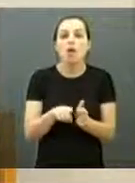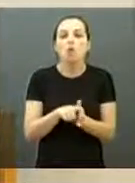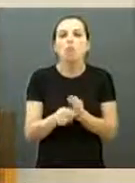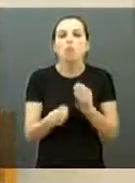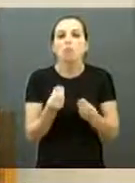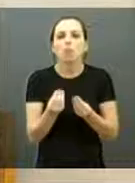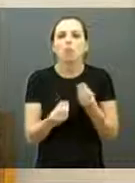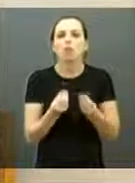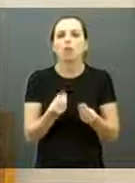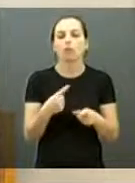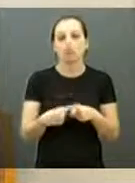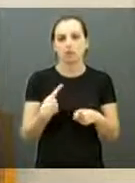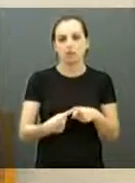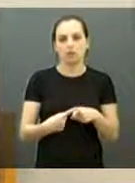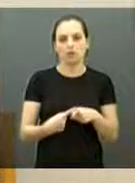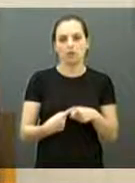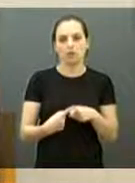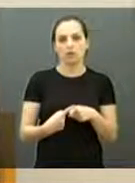que absurdo.